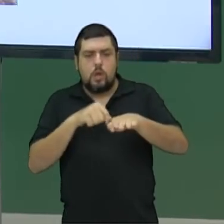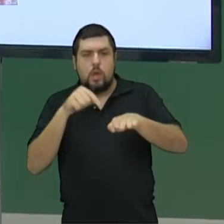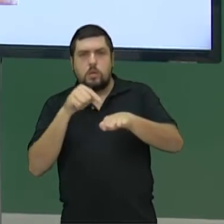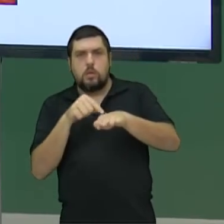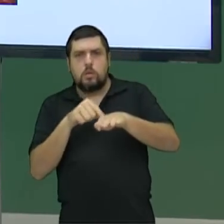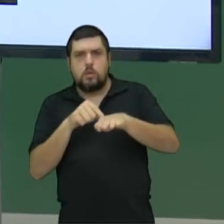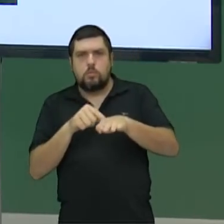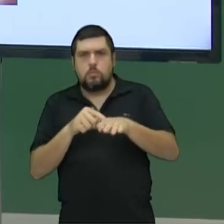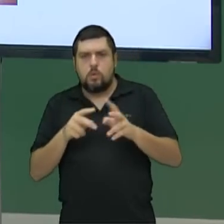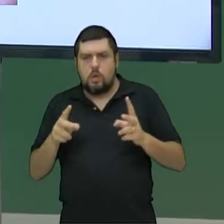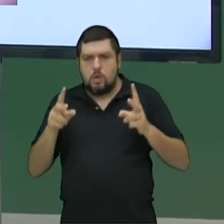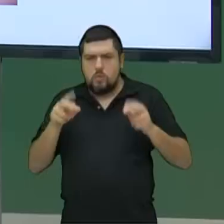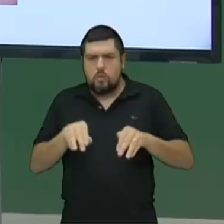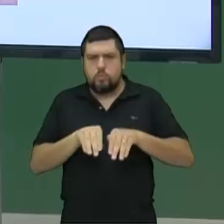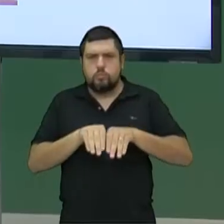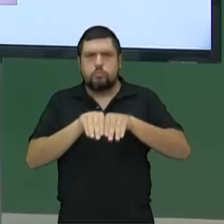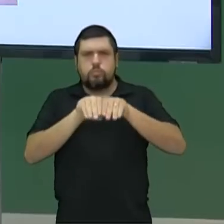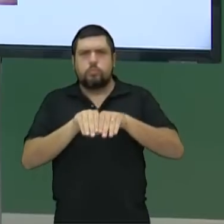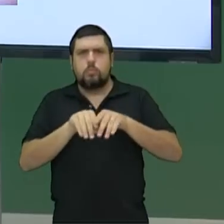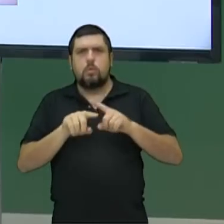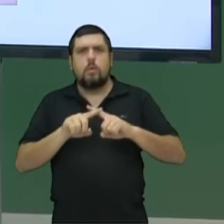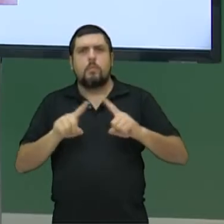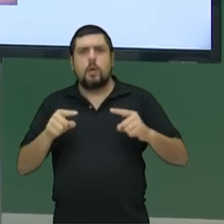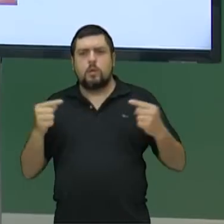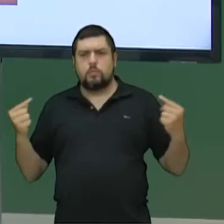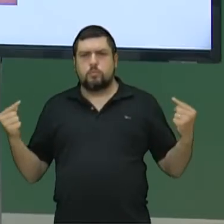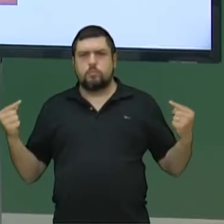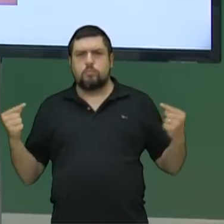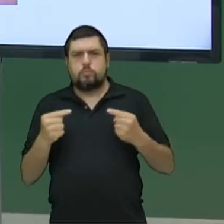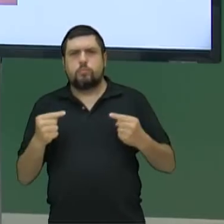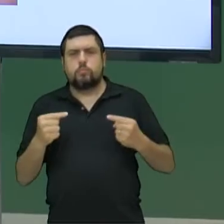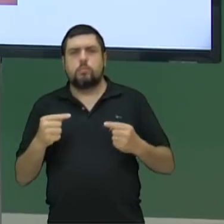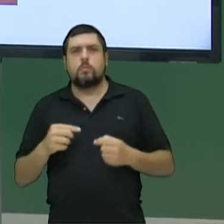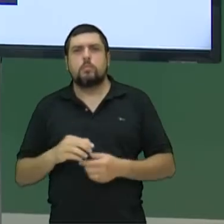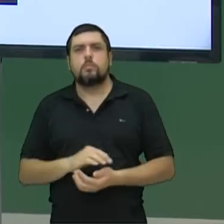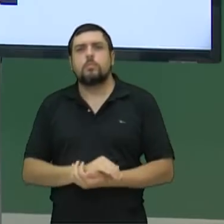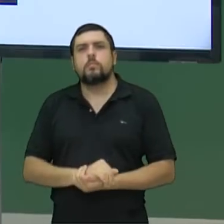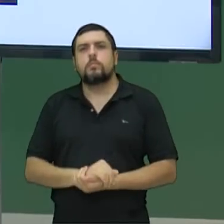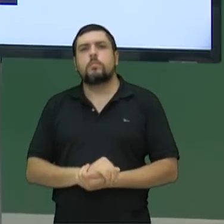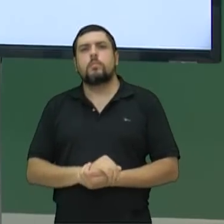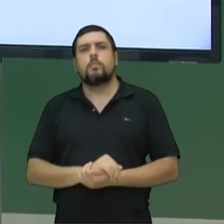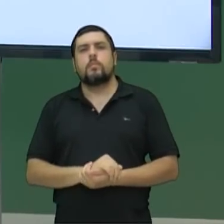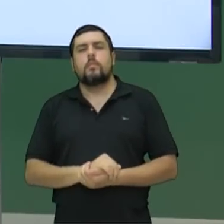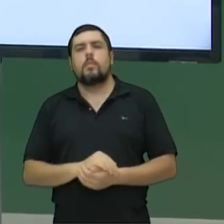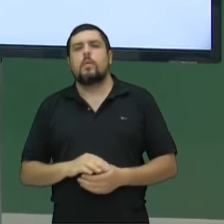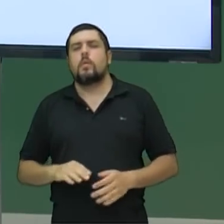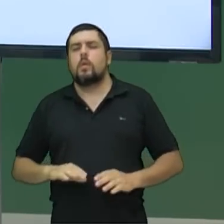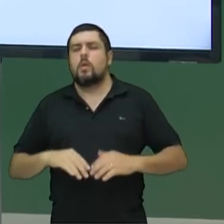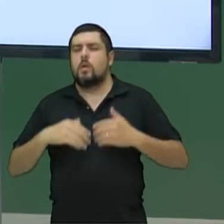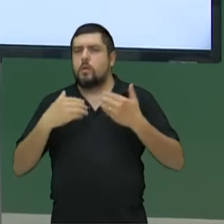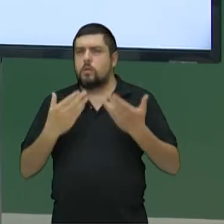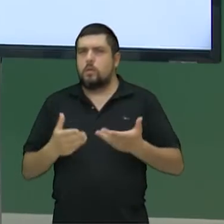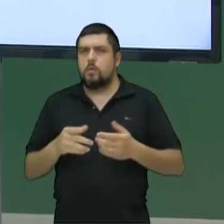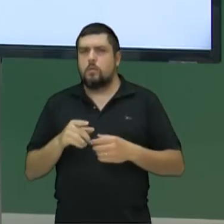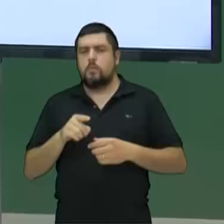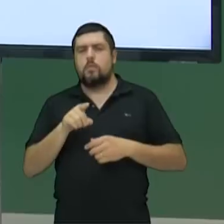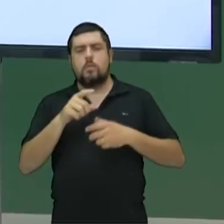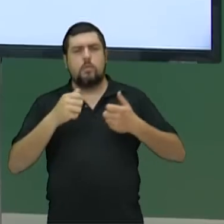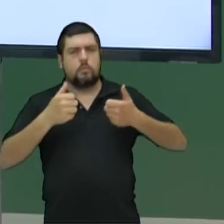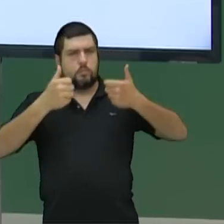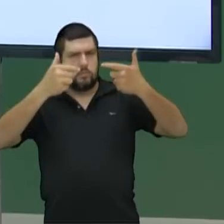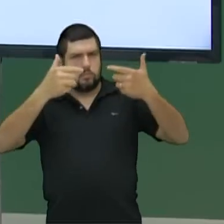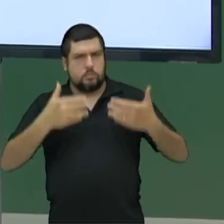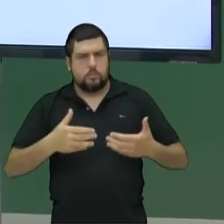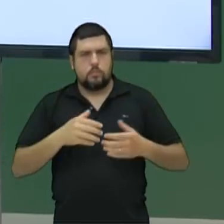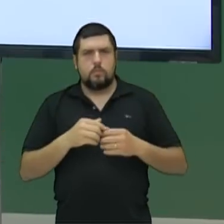mesma direção e em sentidos opostos. Analisando esse texto aqui, certo? Você pode dizer o seguinte: as